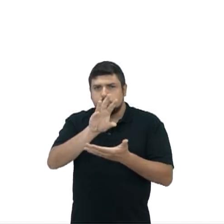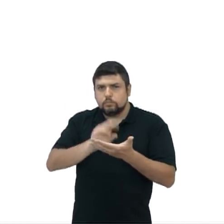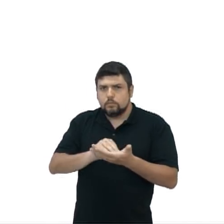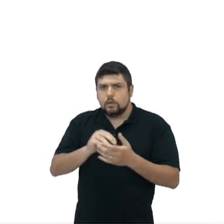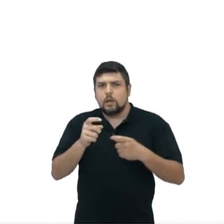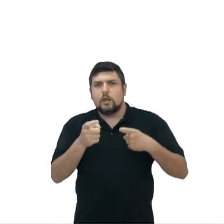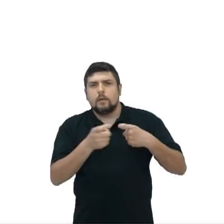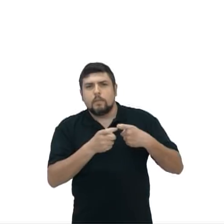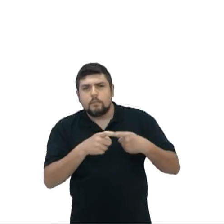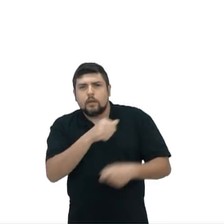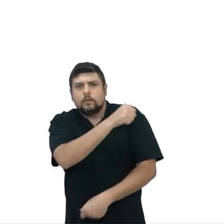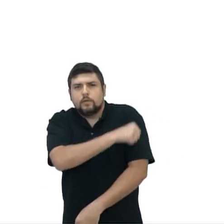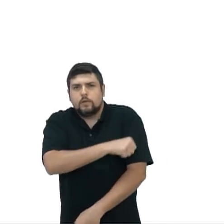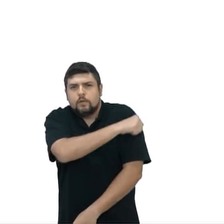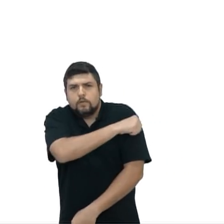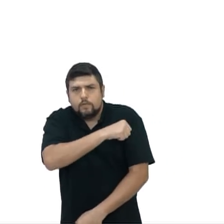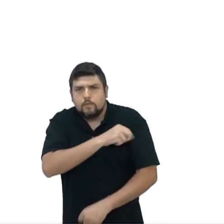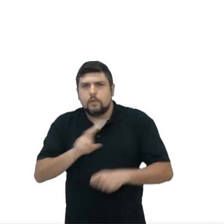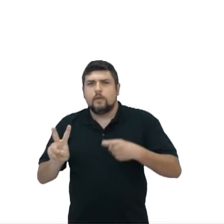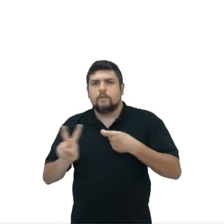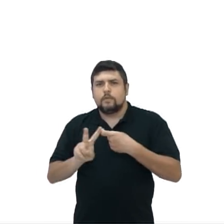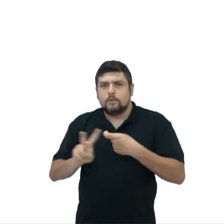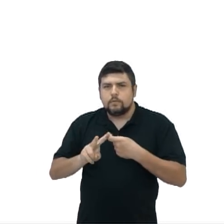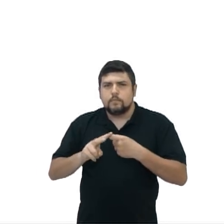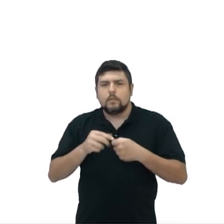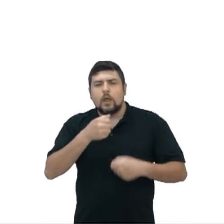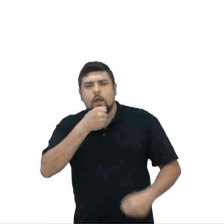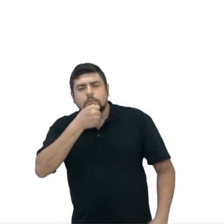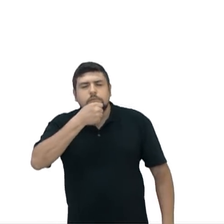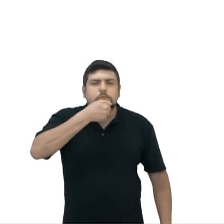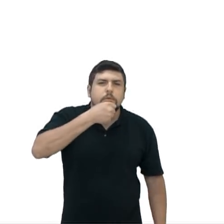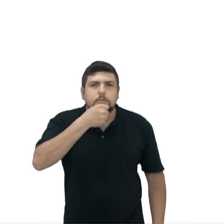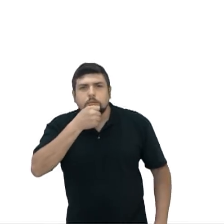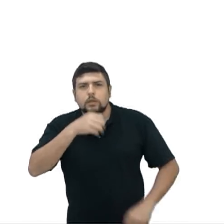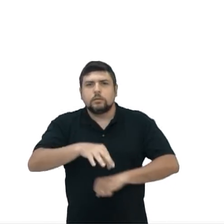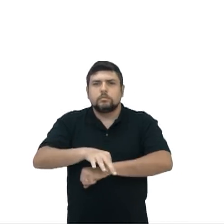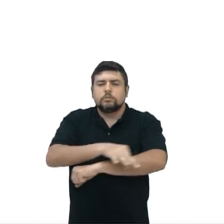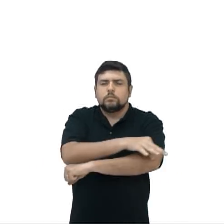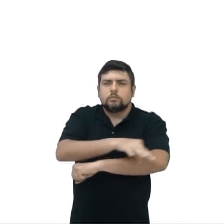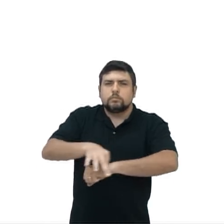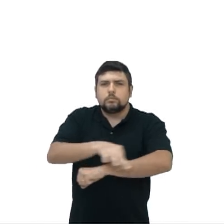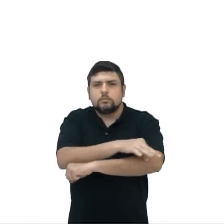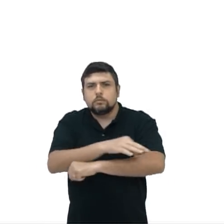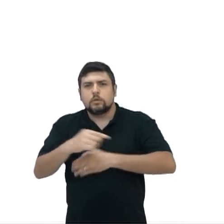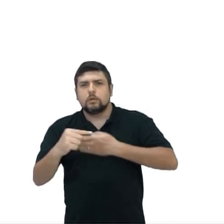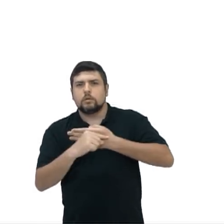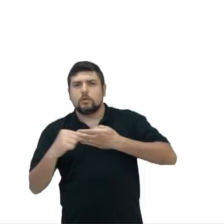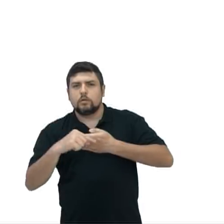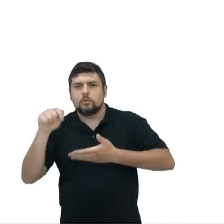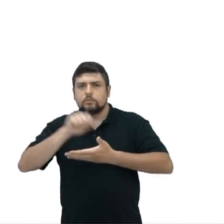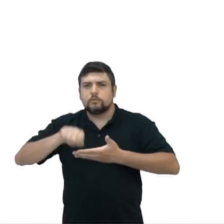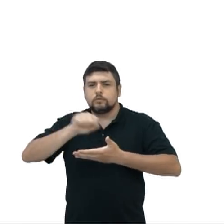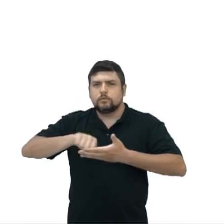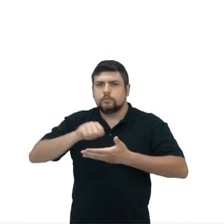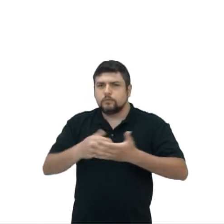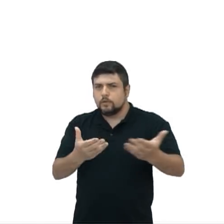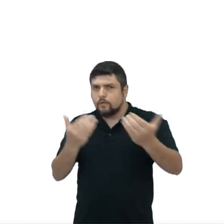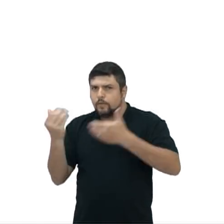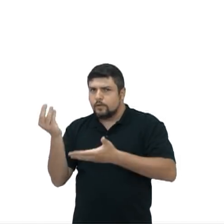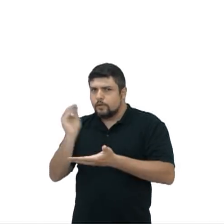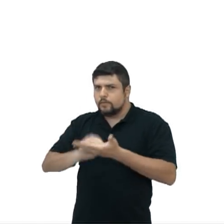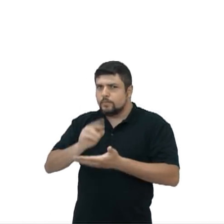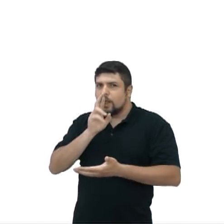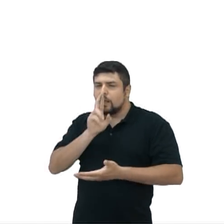Médico, enfermeira, veterinário, cantora, arquiteto e autor. Quem são esses? Let's go. Escreve aí em inglês